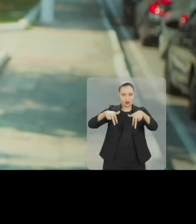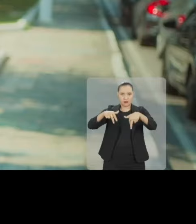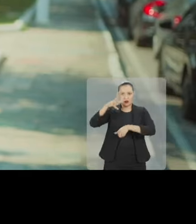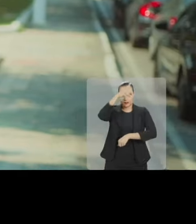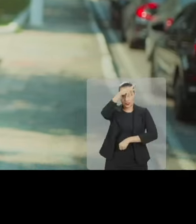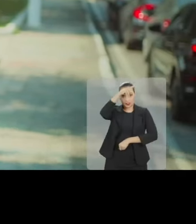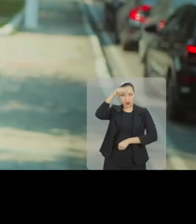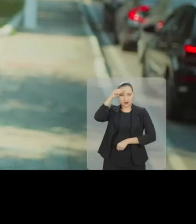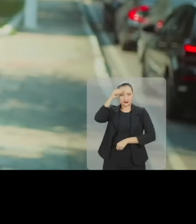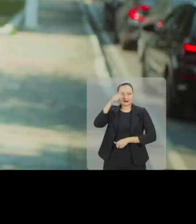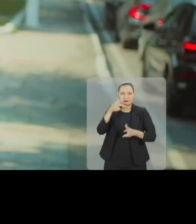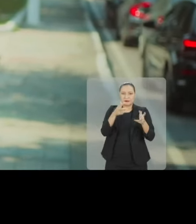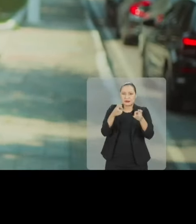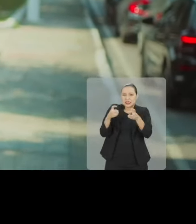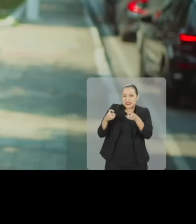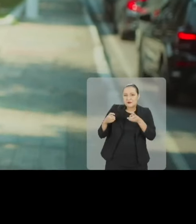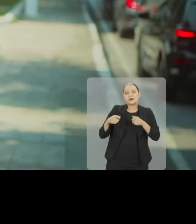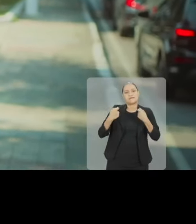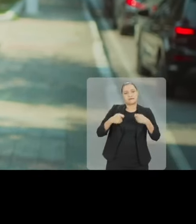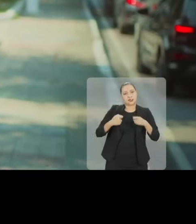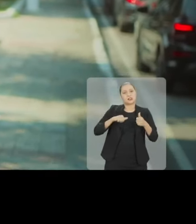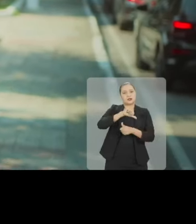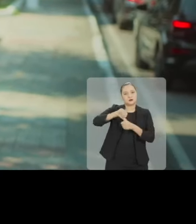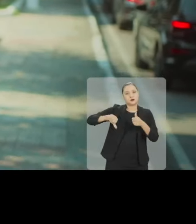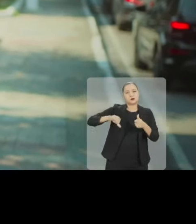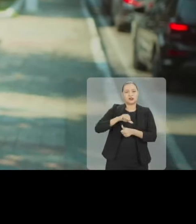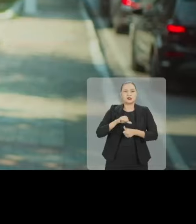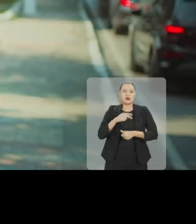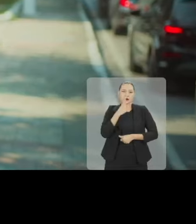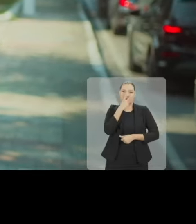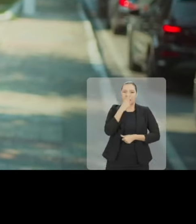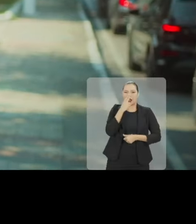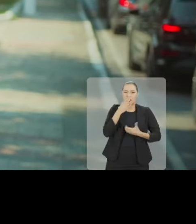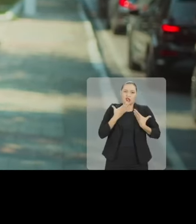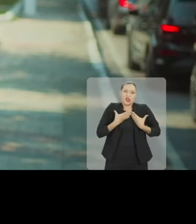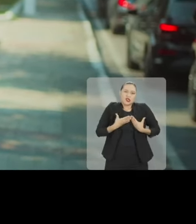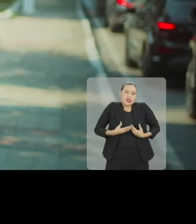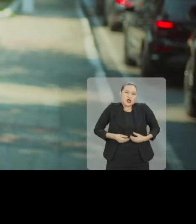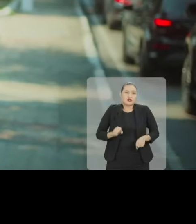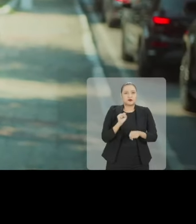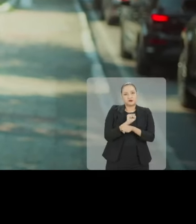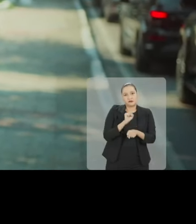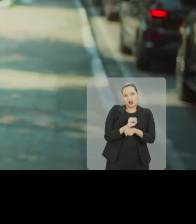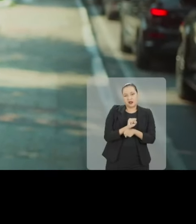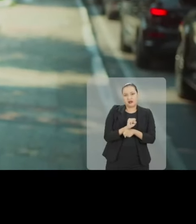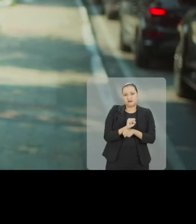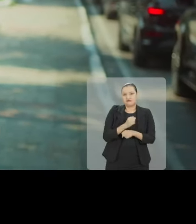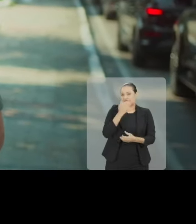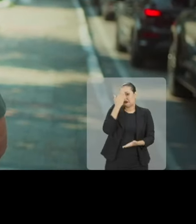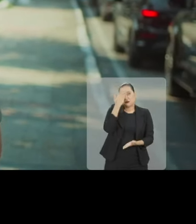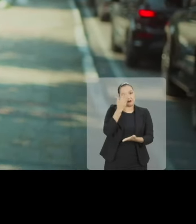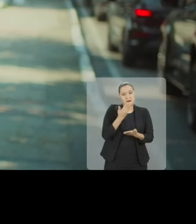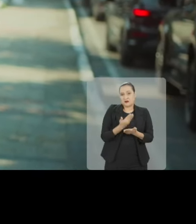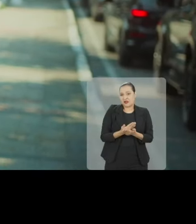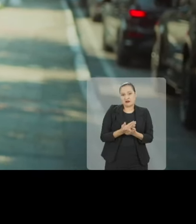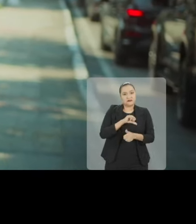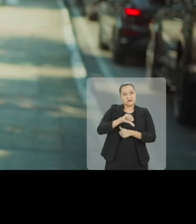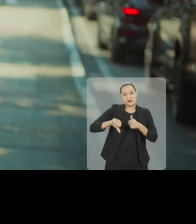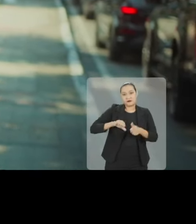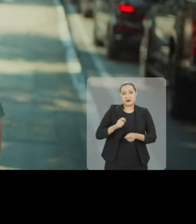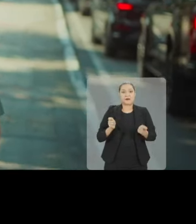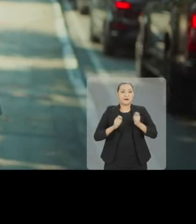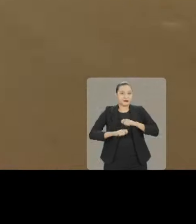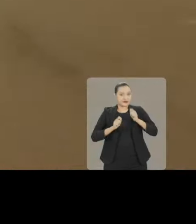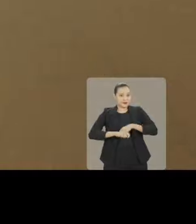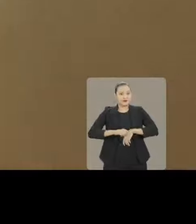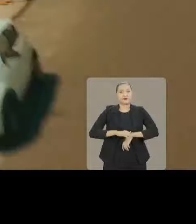Manaus é encontrar uma cidade que pede mudanças, mas parece cansada de esperar. Às vezes nem demonstra acreditar que essas